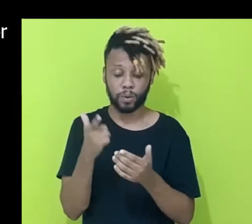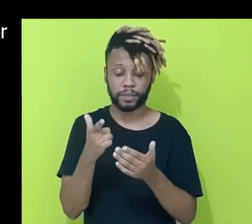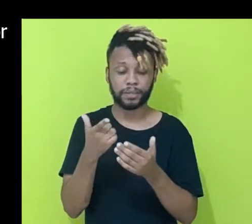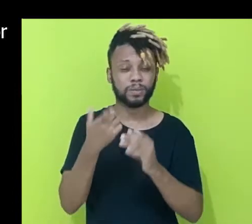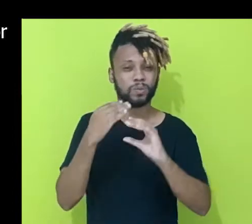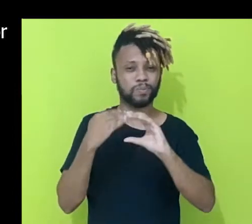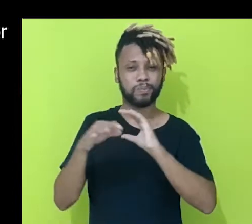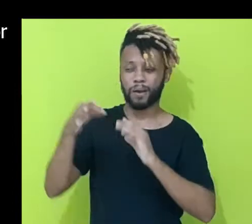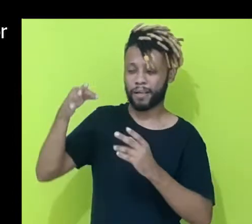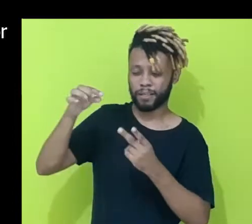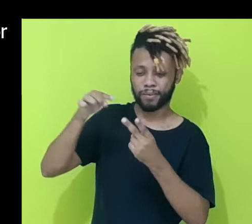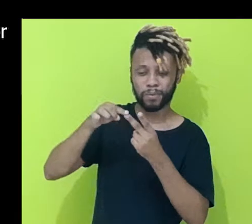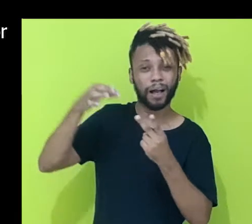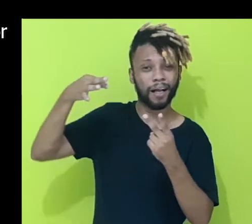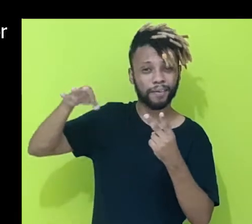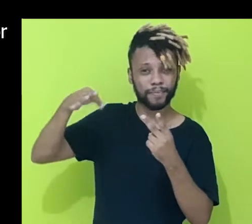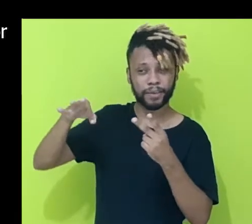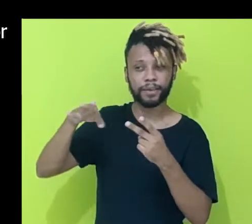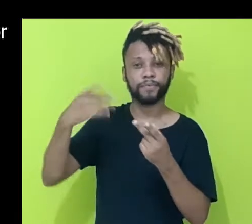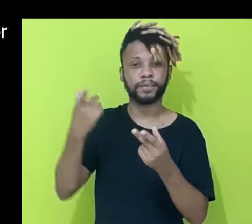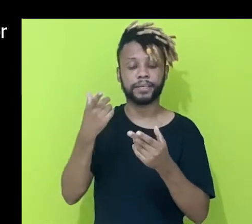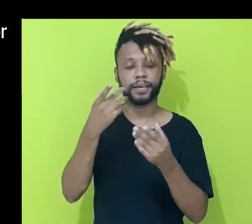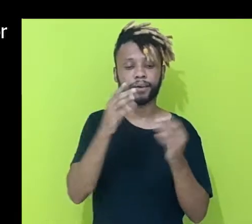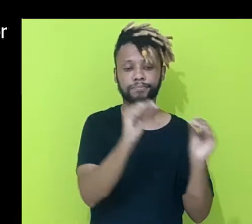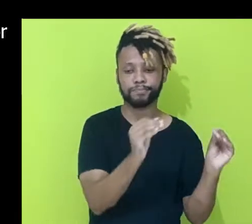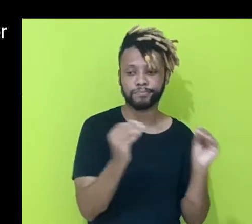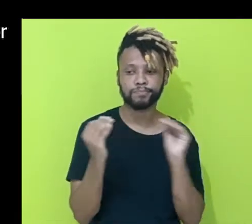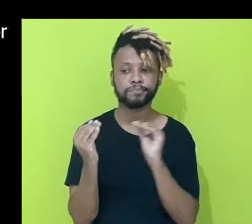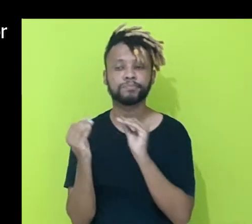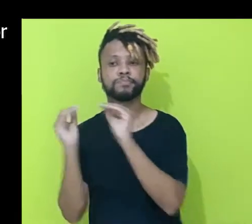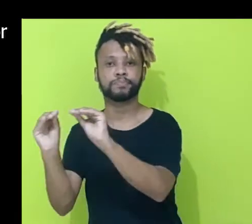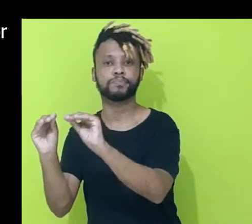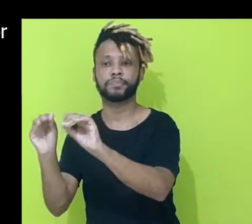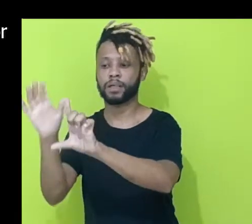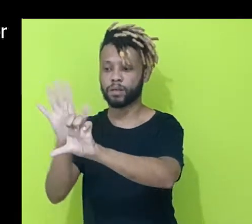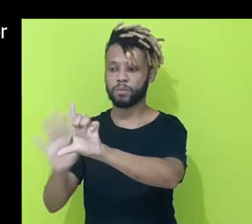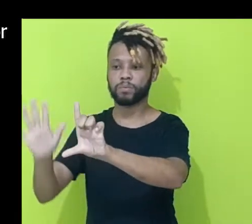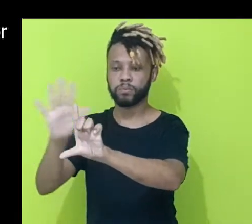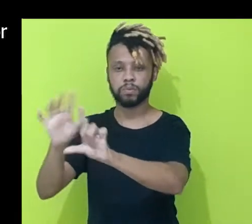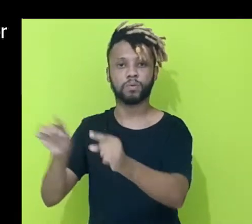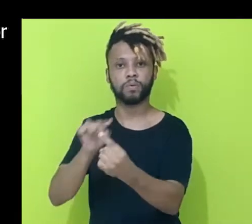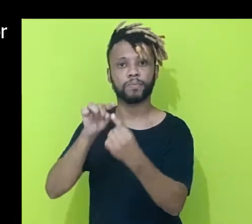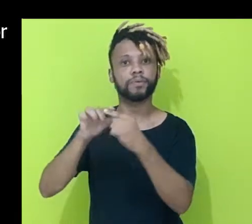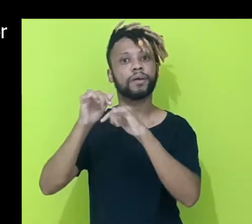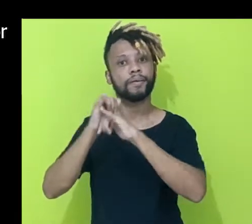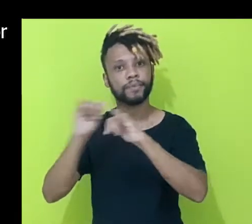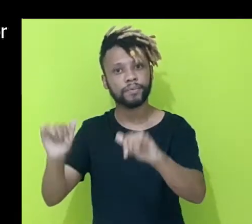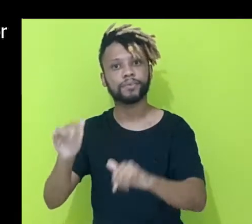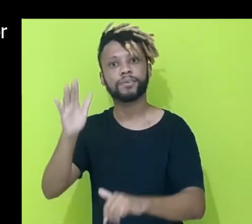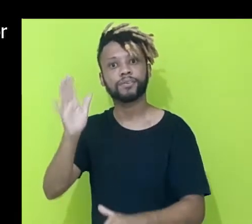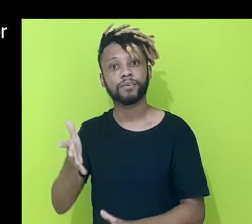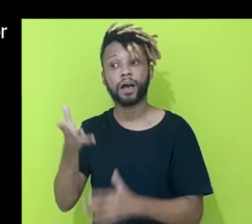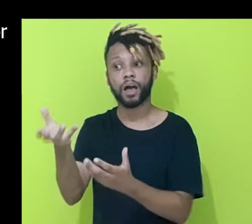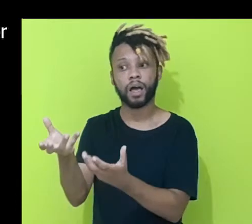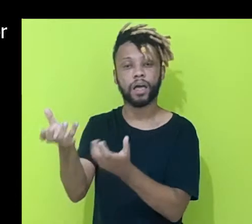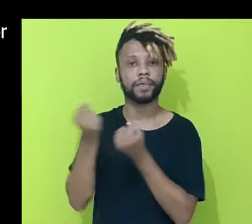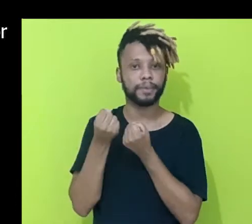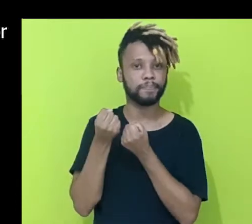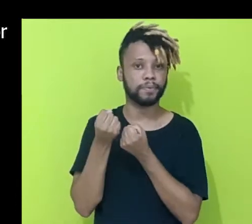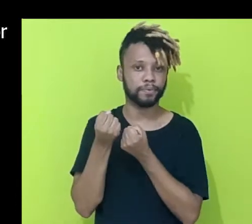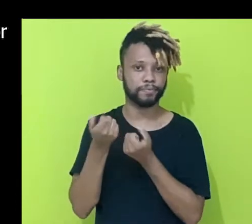anexa no SALIC para informar que você já recebeu esse recurso,